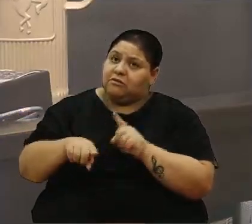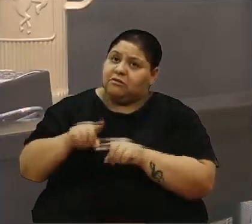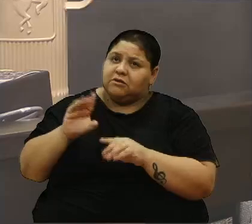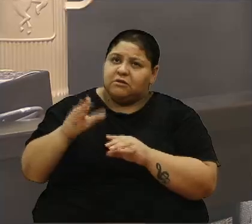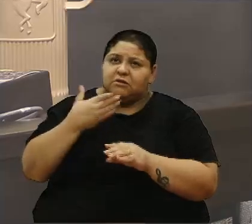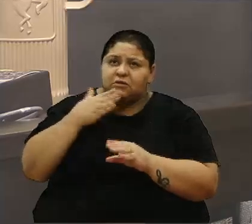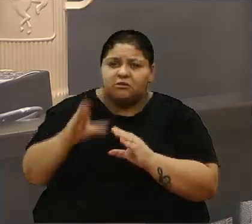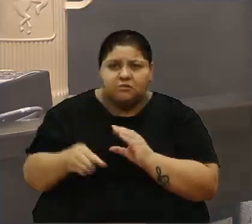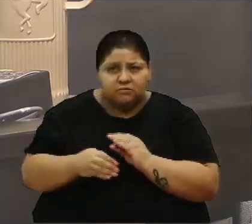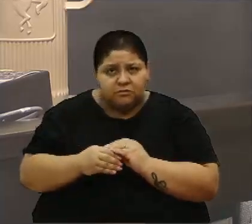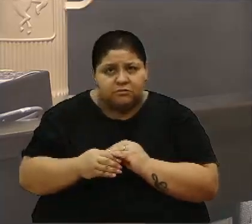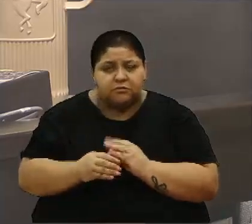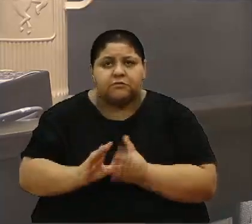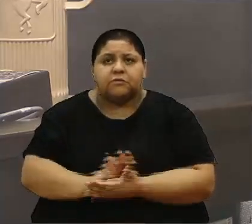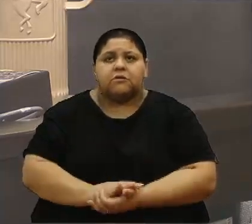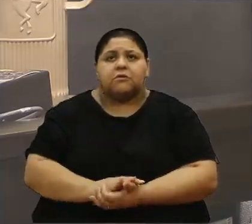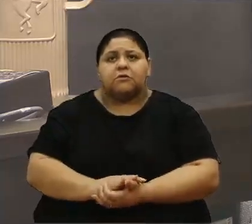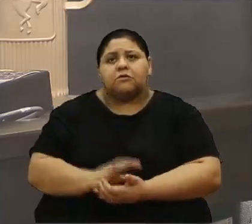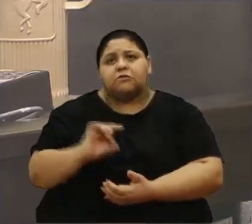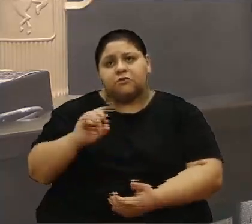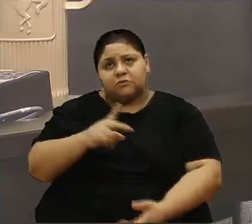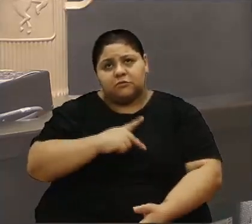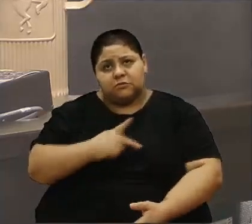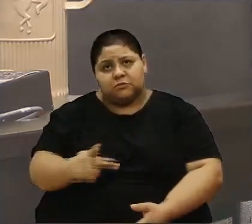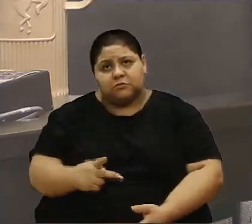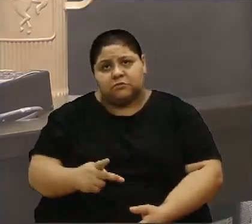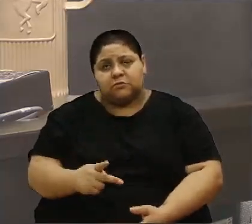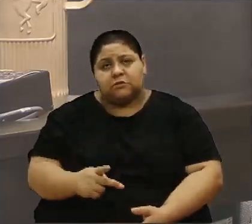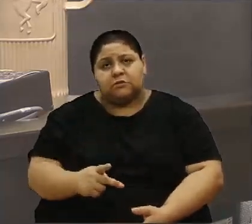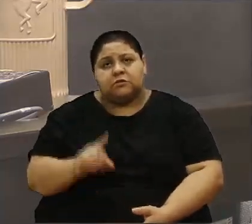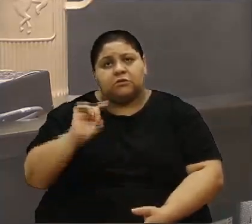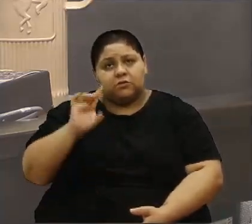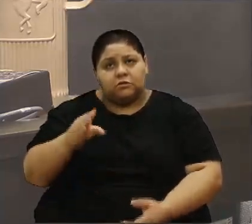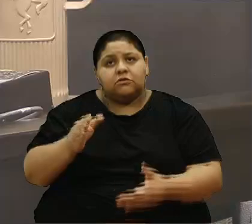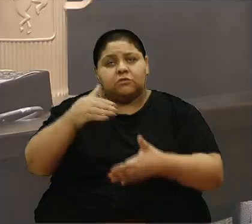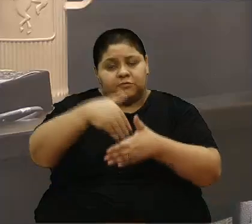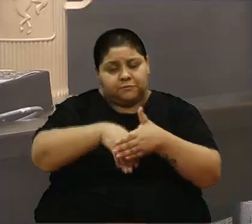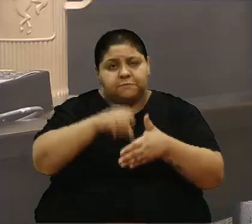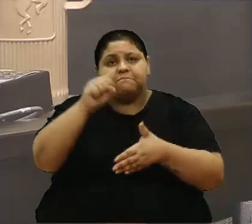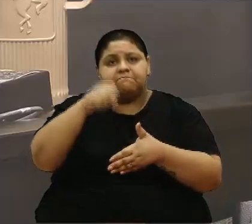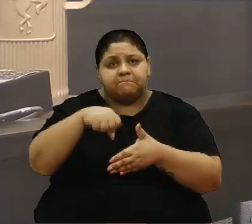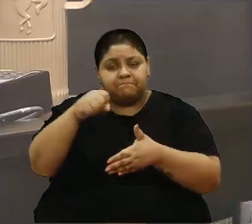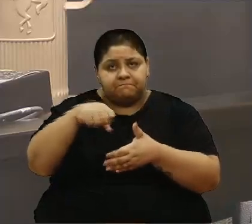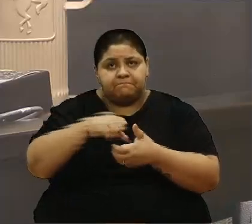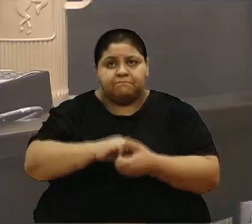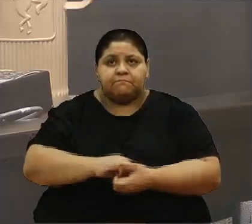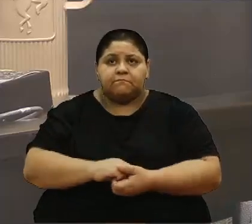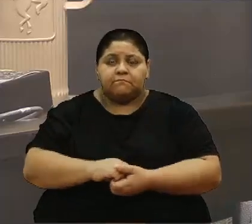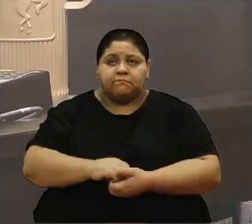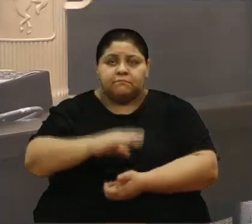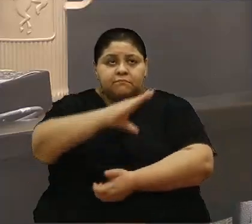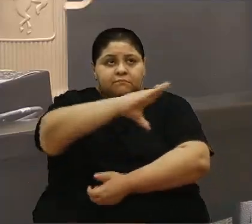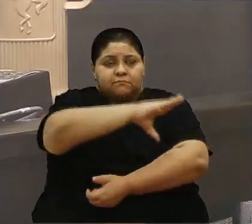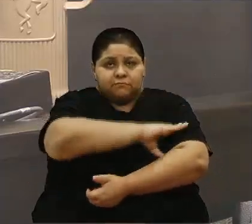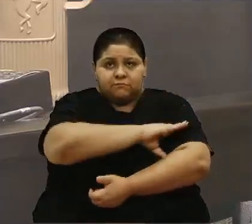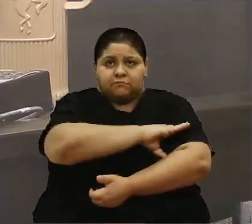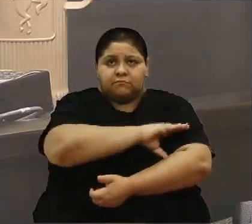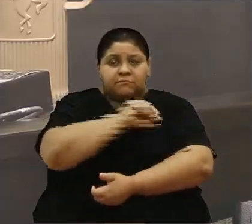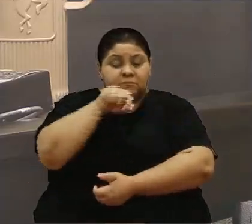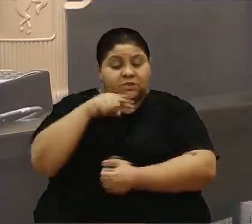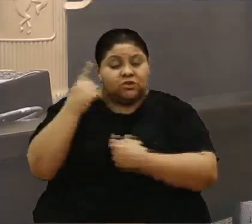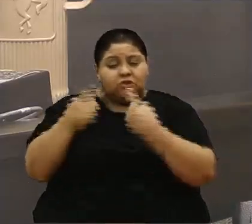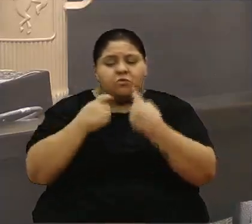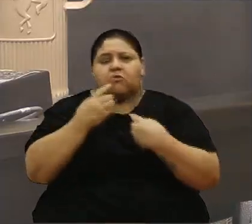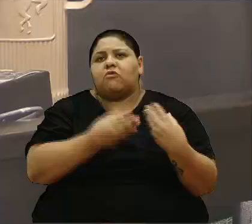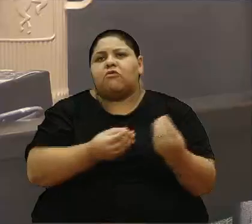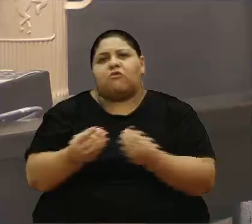uma parte, vereador? Não. Era isso, senhor presidente. Queria dizer que votarei favorável, Capitão Ramon, e isso nos preocupa